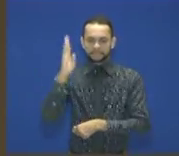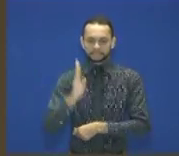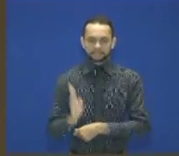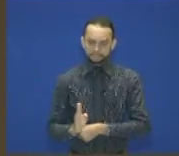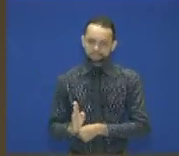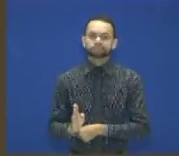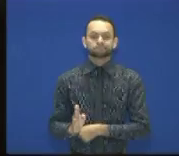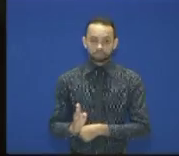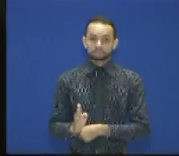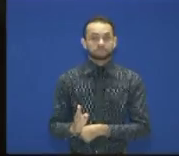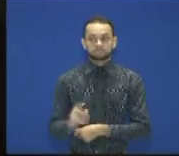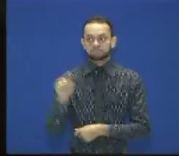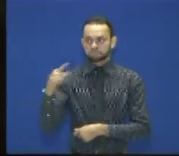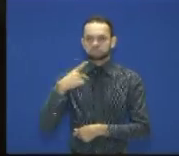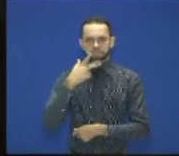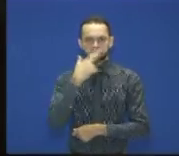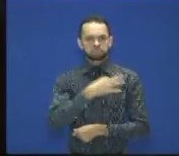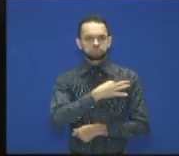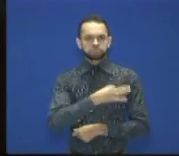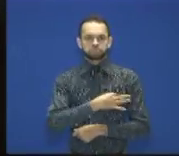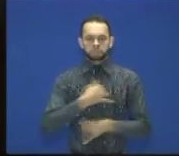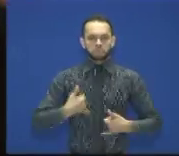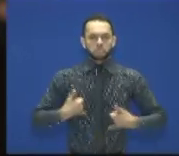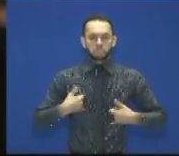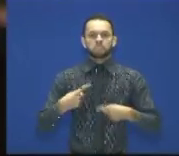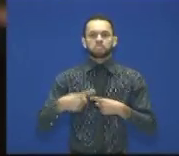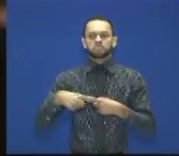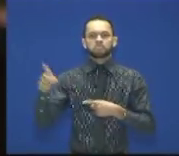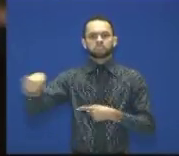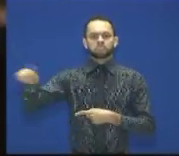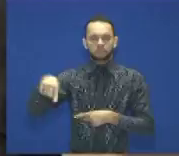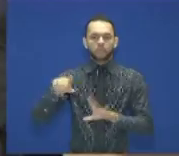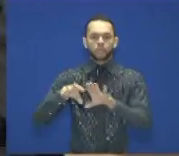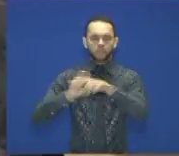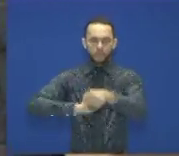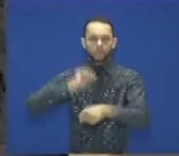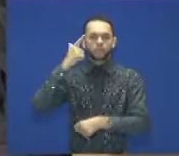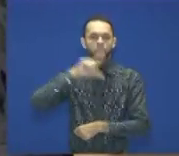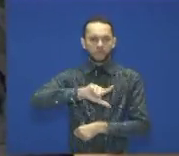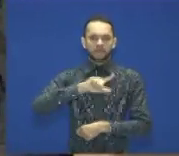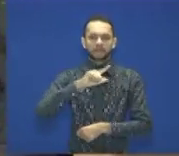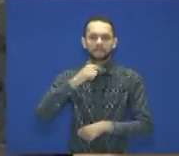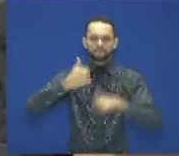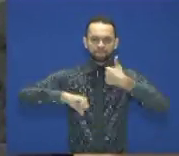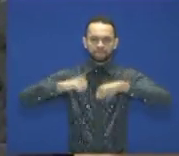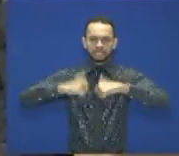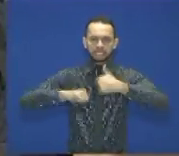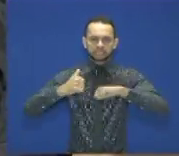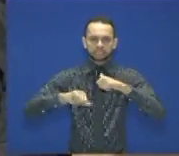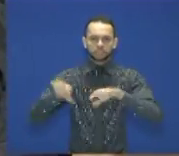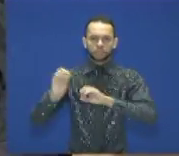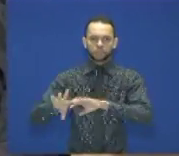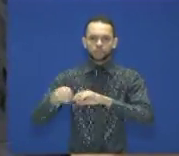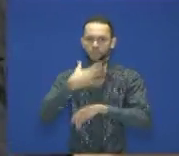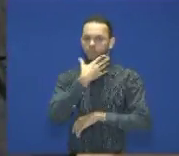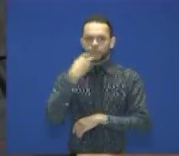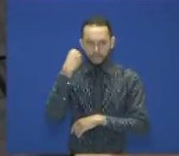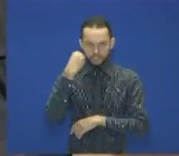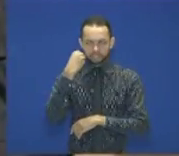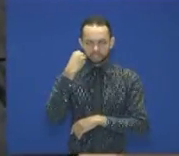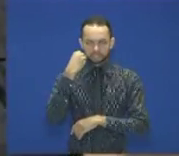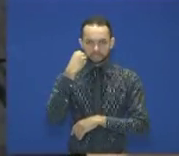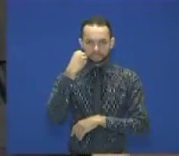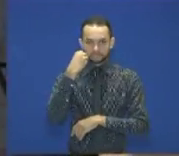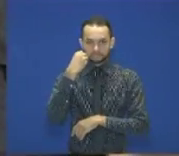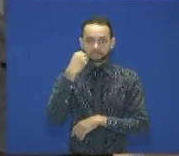numa instituição pública, gratuita e na nossa avaliação de qualidade. Como sabem, essa formação